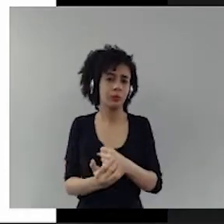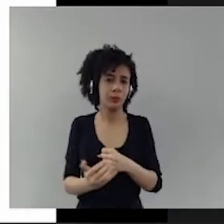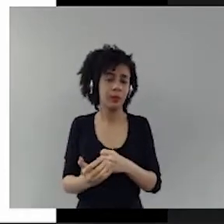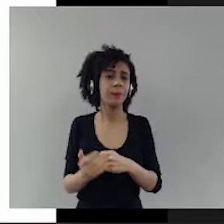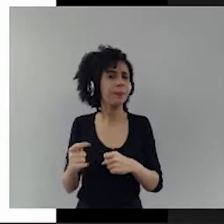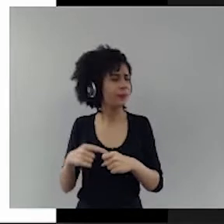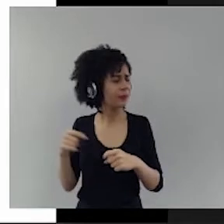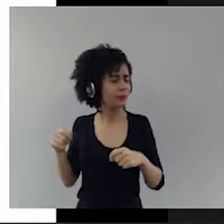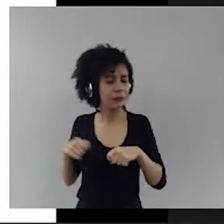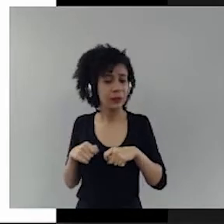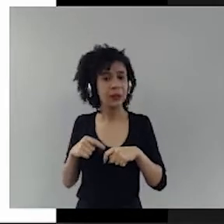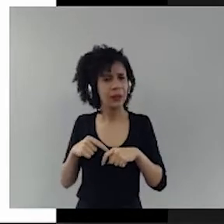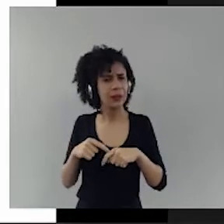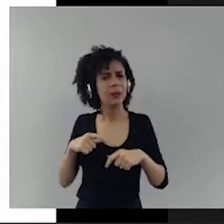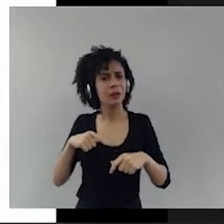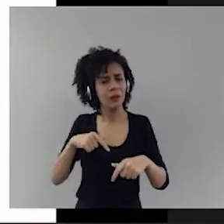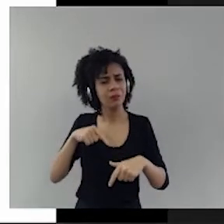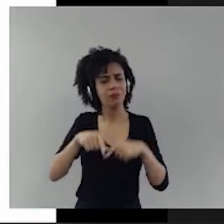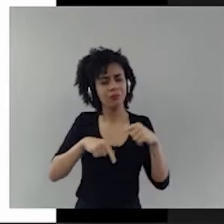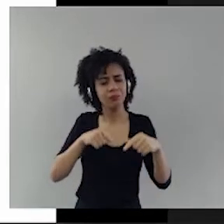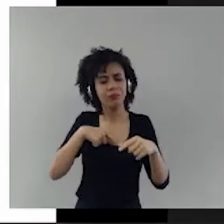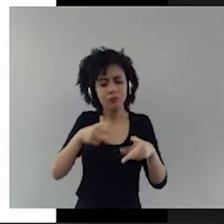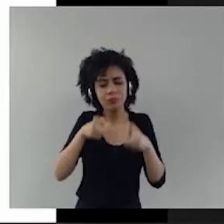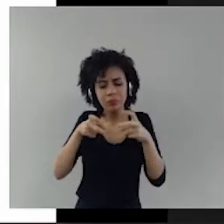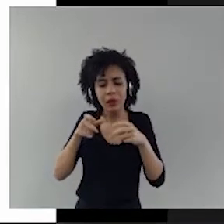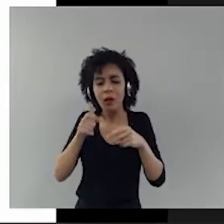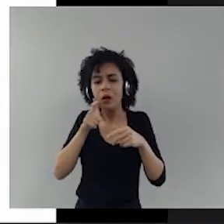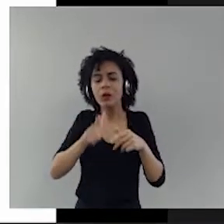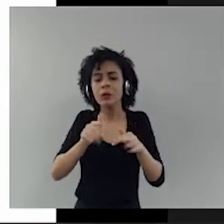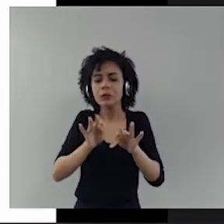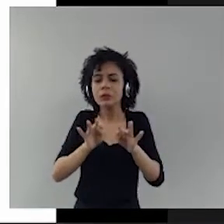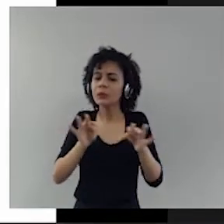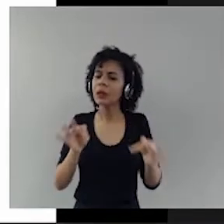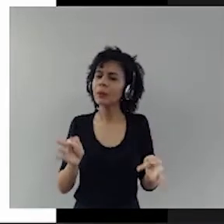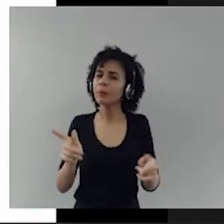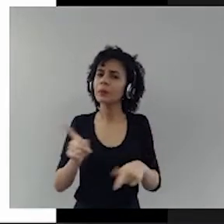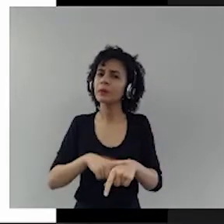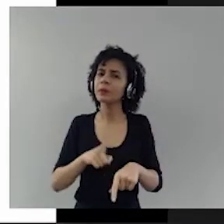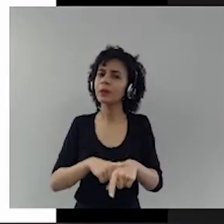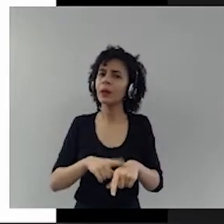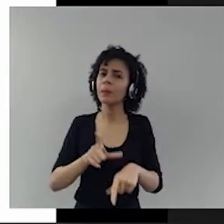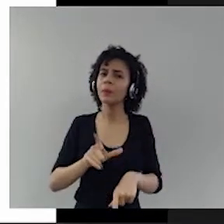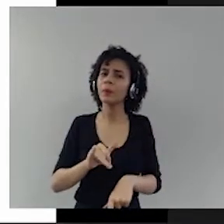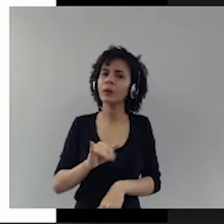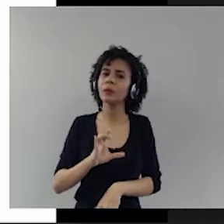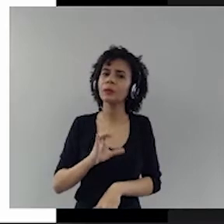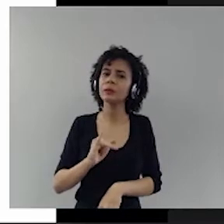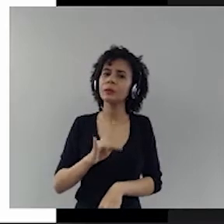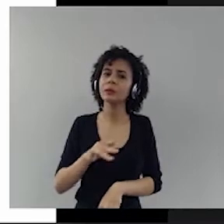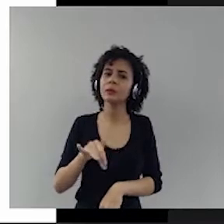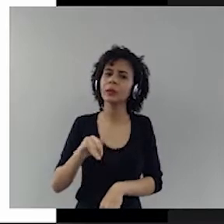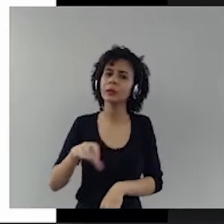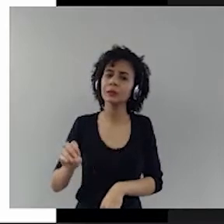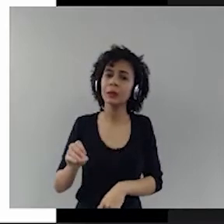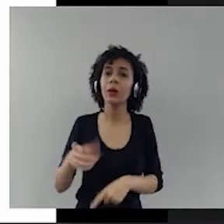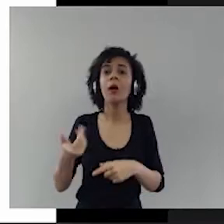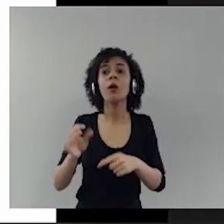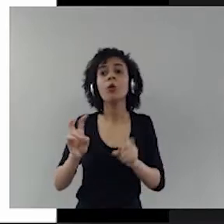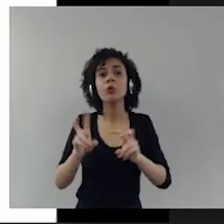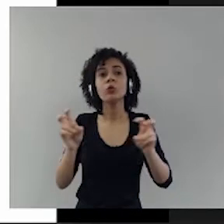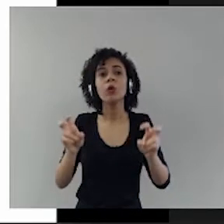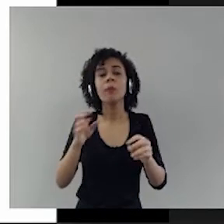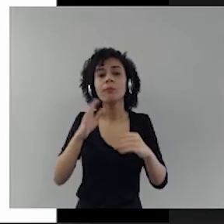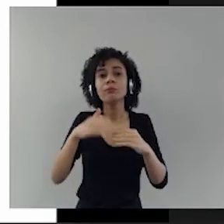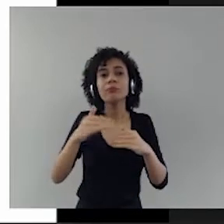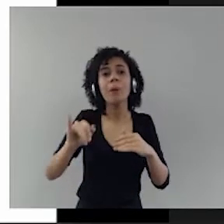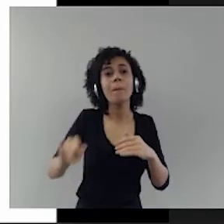produzem uma simplificação no procedimento de licitação que nos fazem refletir sobre a eventual